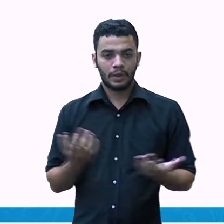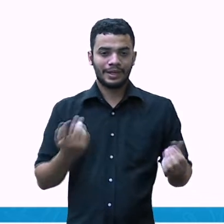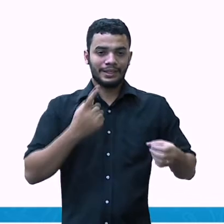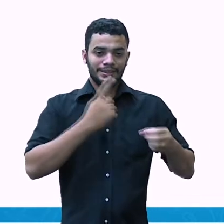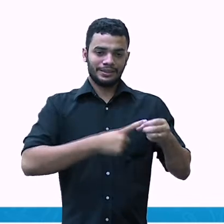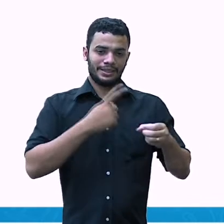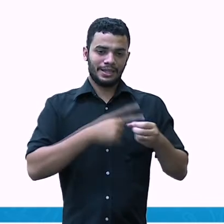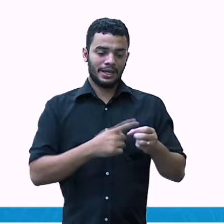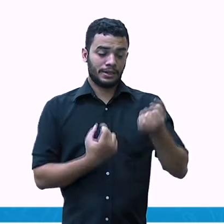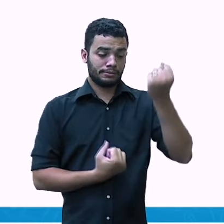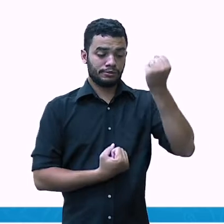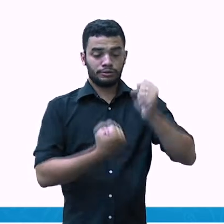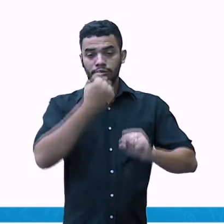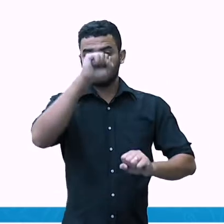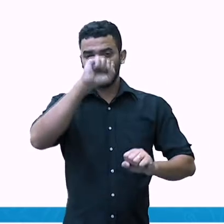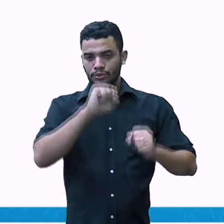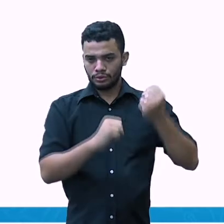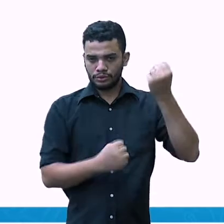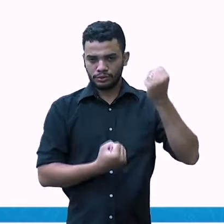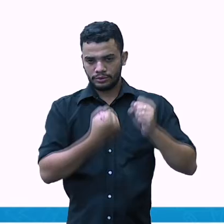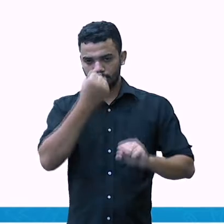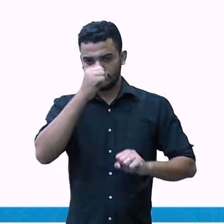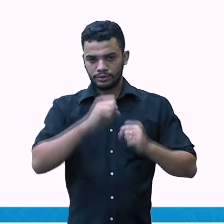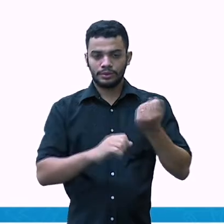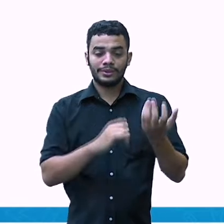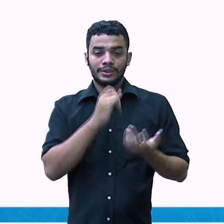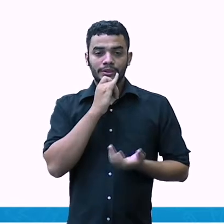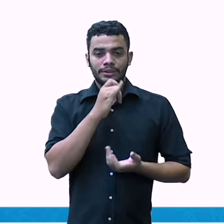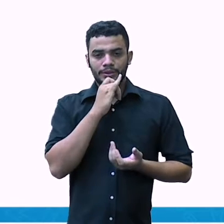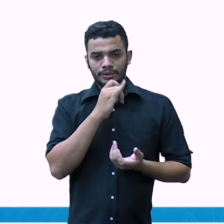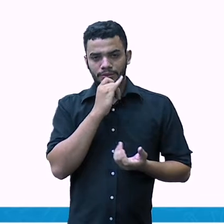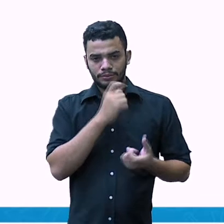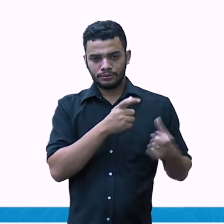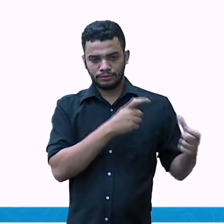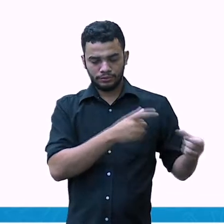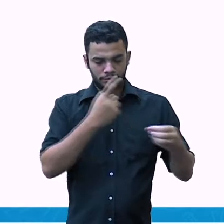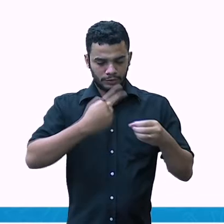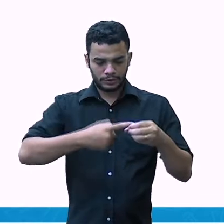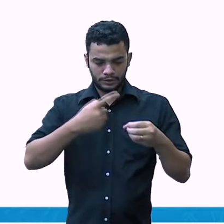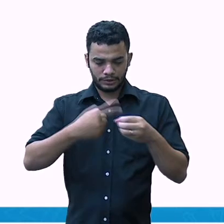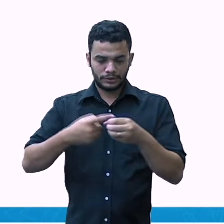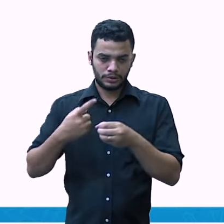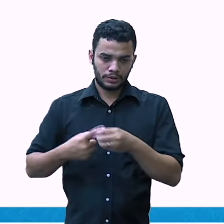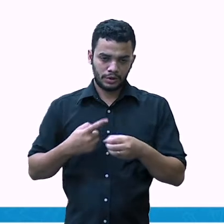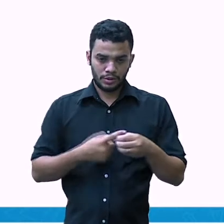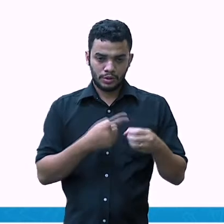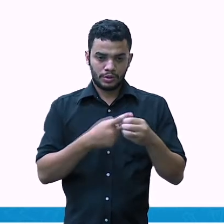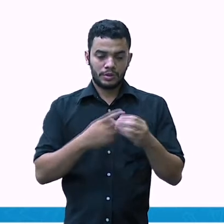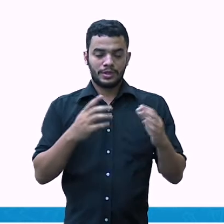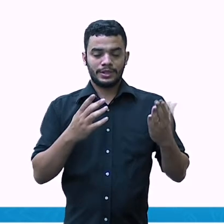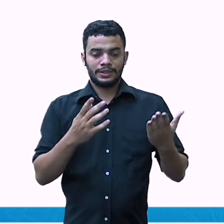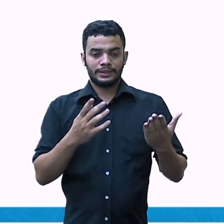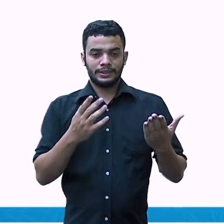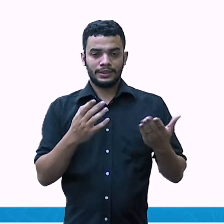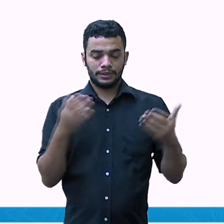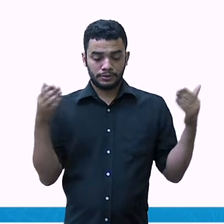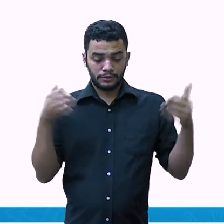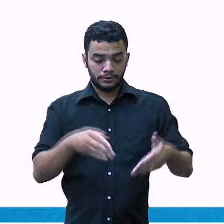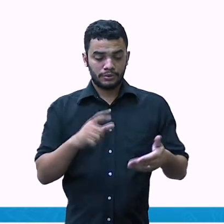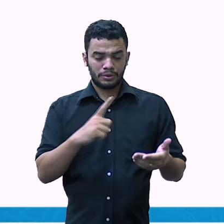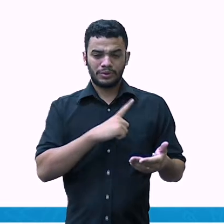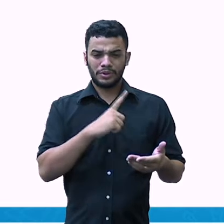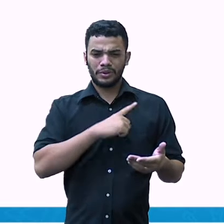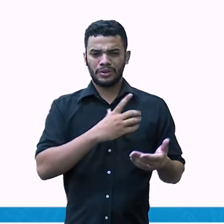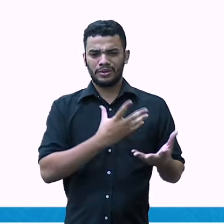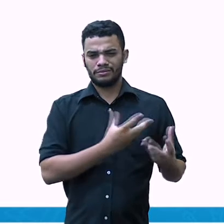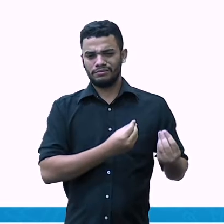de indústrias, tendo essa como principal atividade geradora de receita. Nesse caso, podemos exemplificar